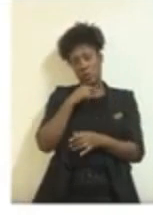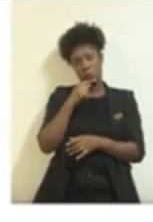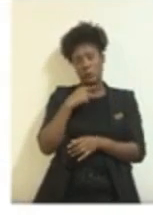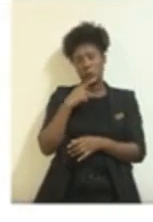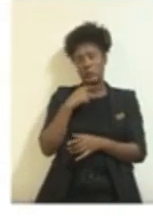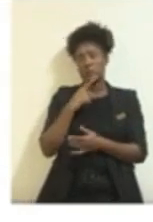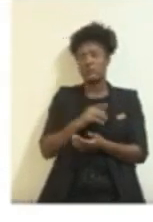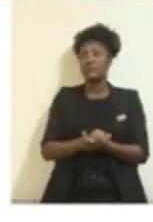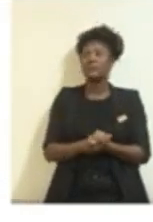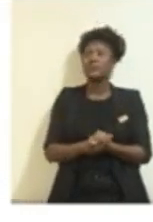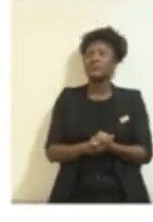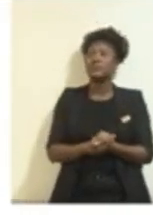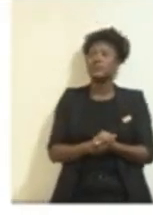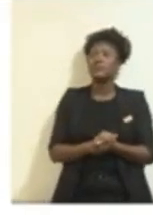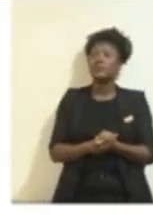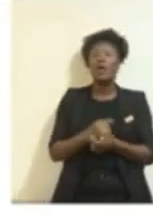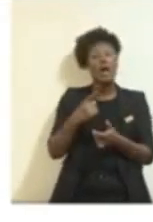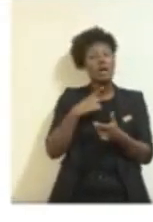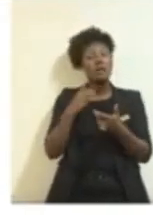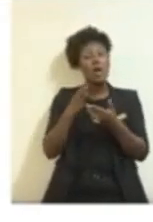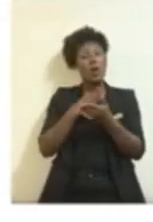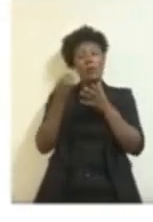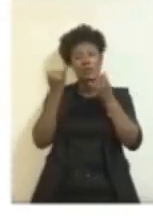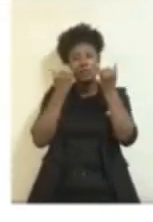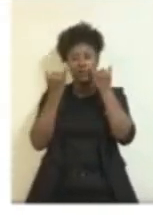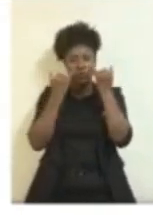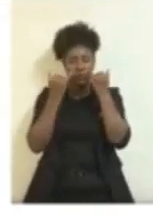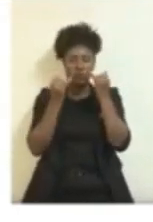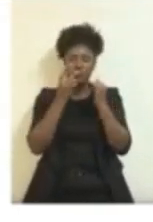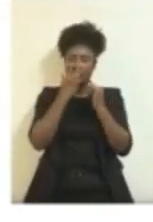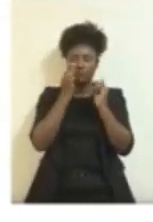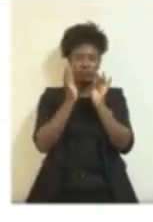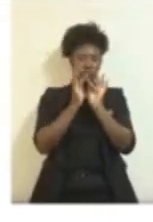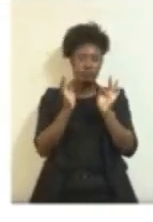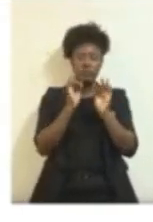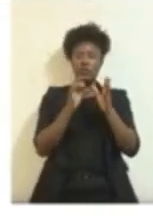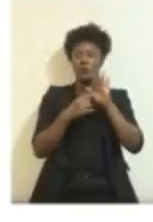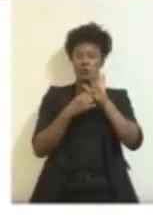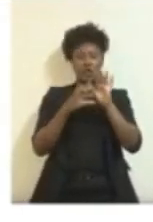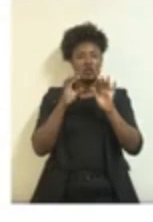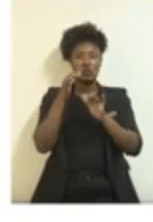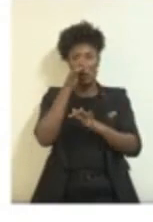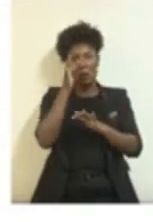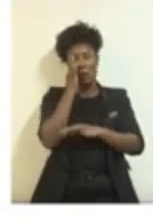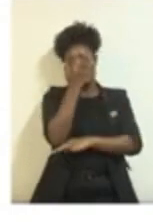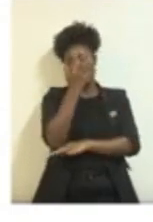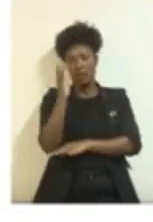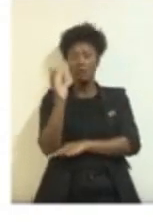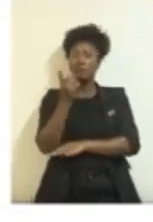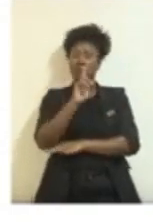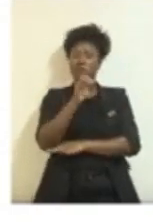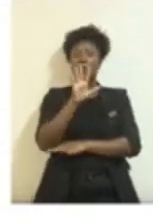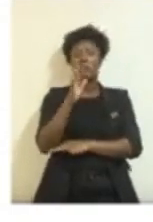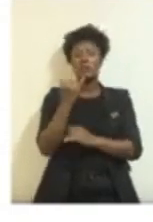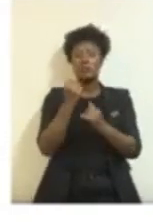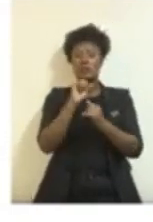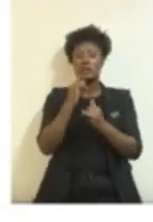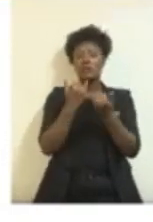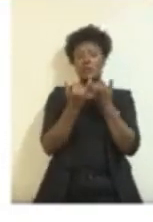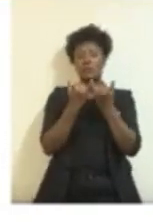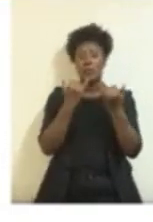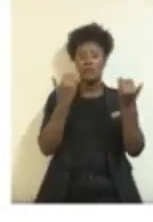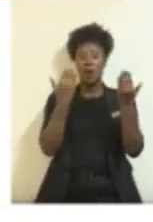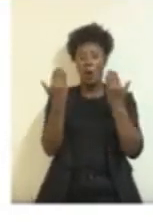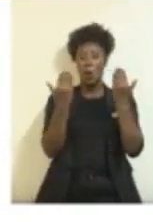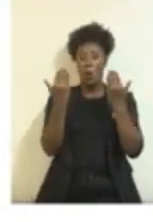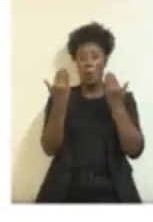Aí eu peguei um dado assim mais pontual, né, só para mostrar também, né, não é só sobre plantas, mas, por exemplo, se a gente compara um